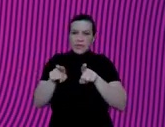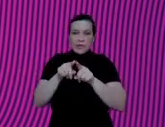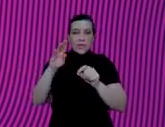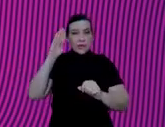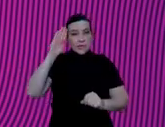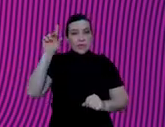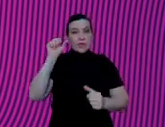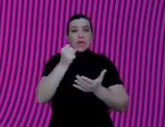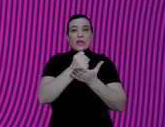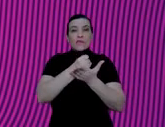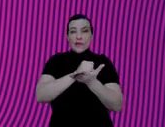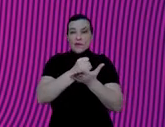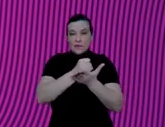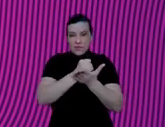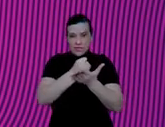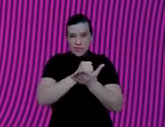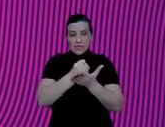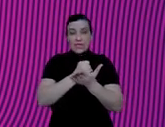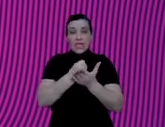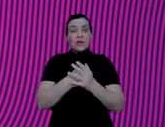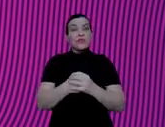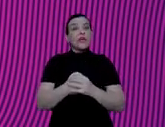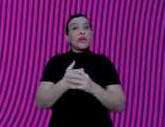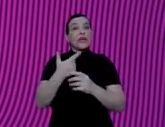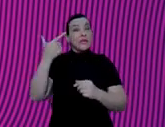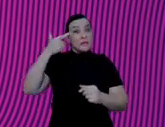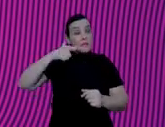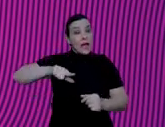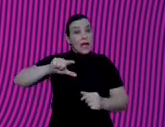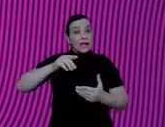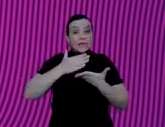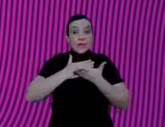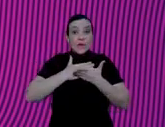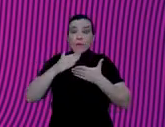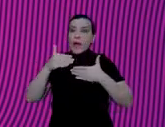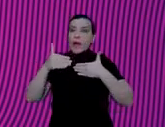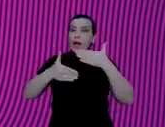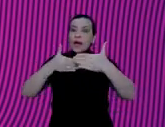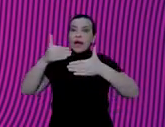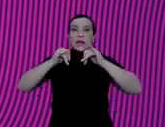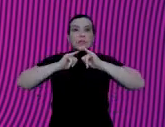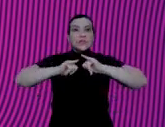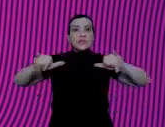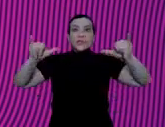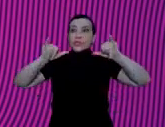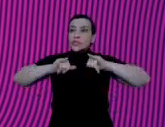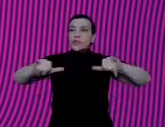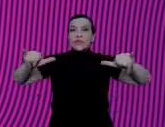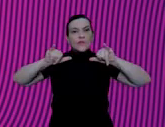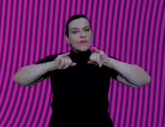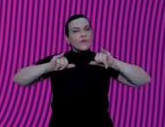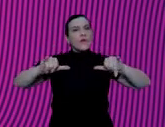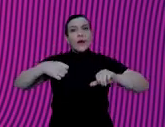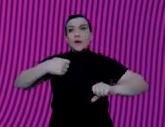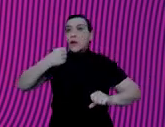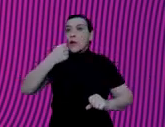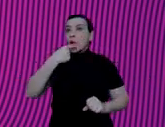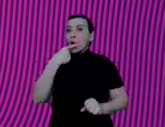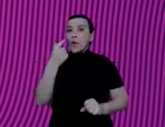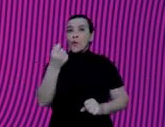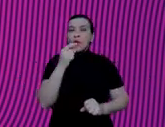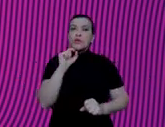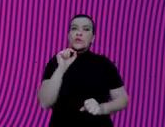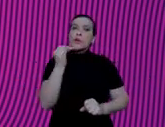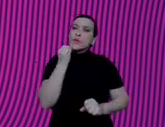Purdue, né? E começa a divulgar esse opioide como um opioide que não traria os mesmos riscos de